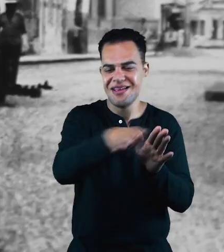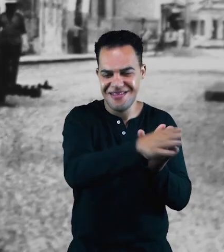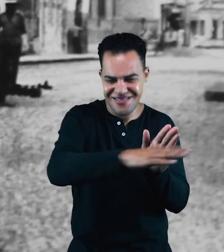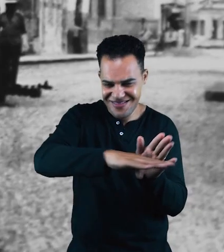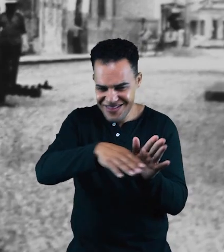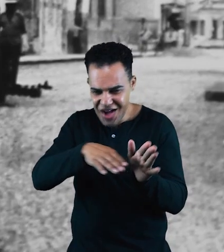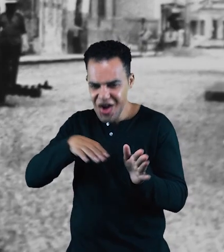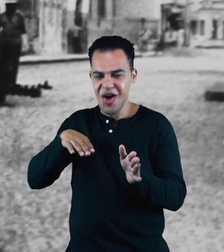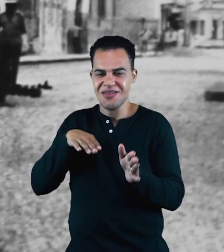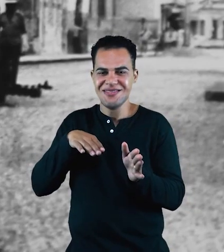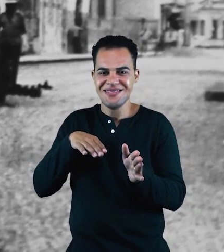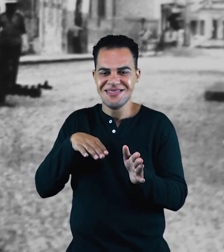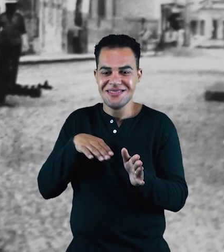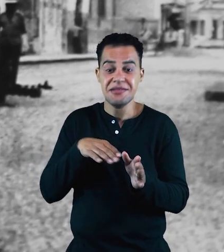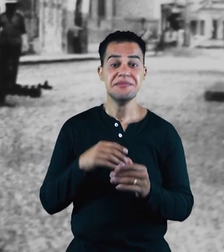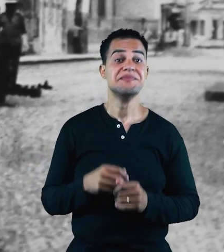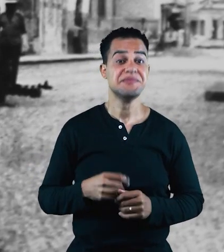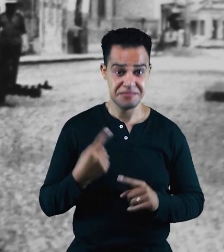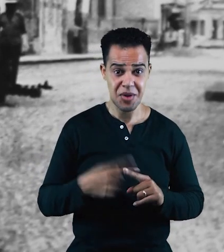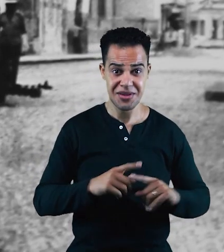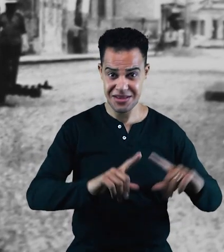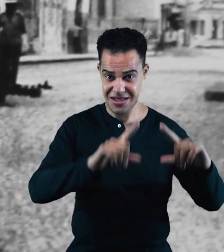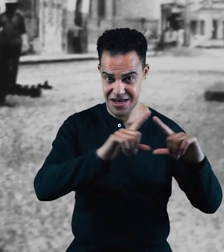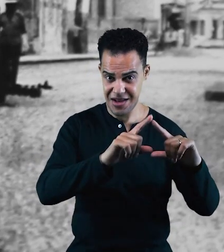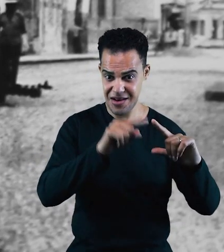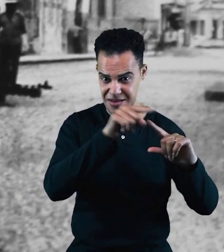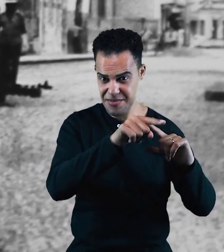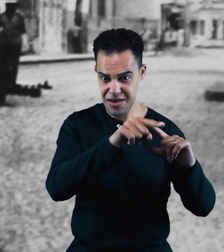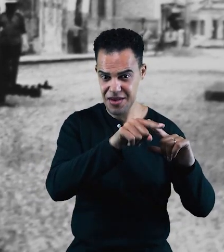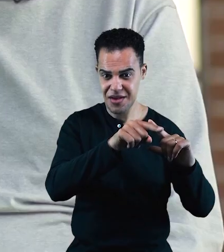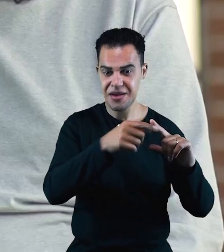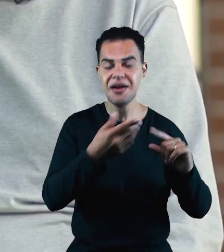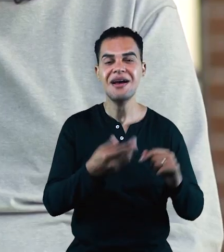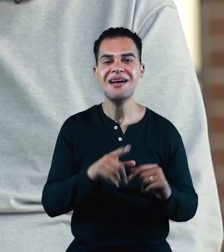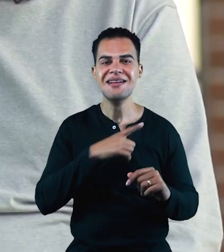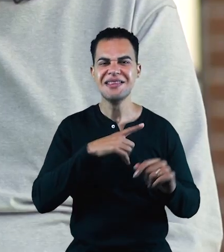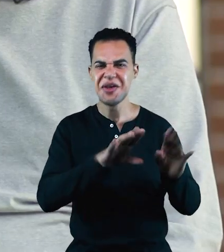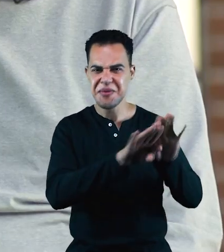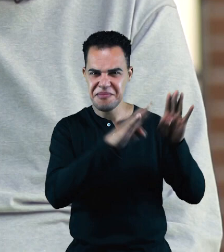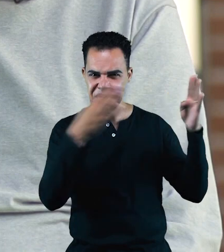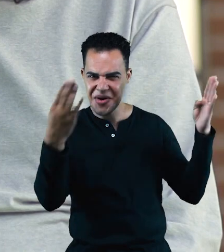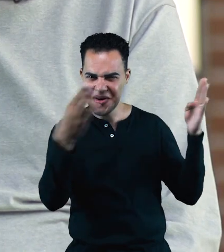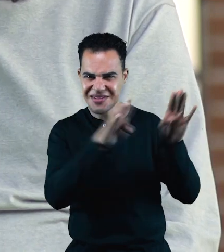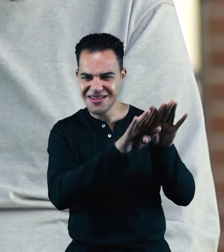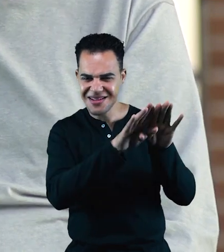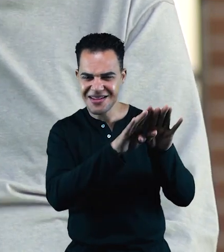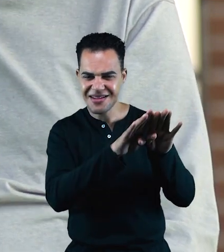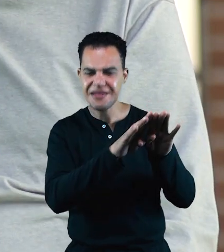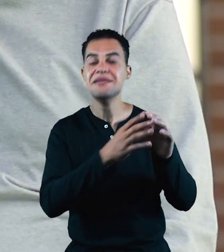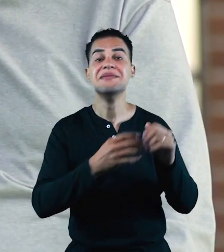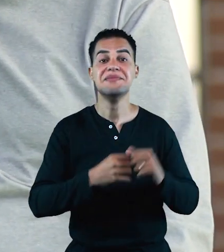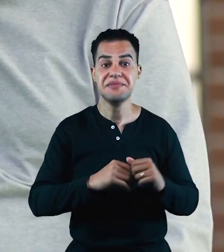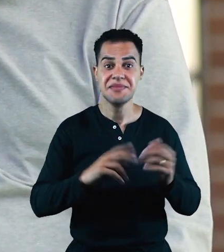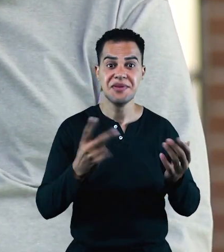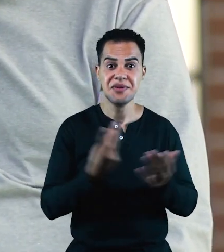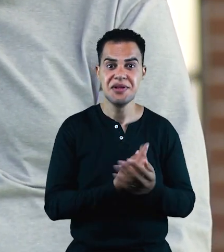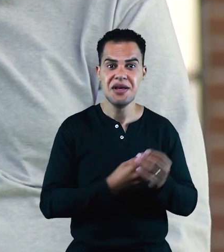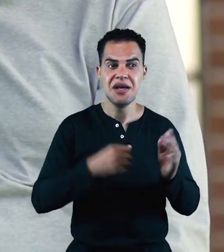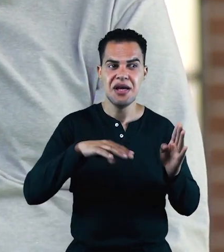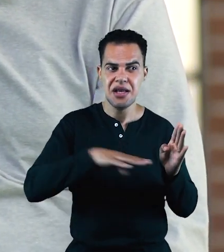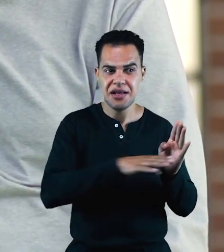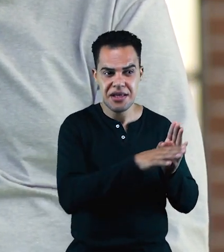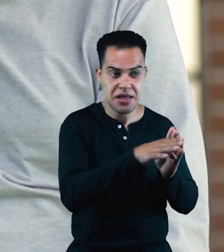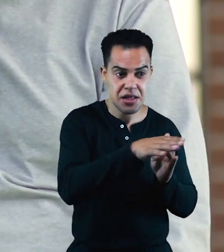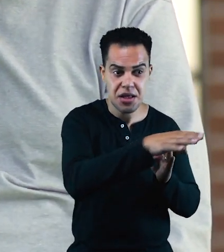e Marias Fumaças. Tinha um triângulo lá embaixo, o trem que vinha de Portela, de Itaucara, ia com